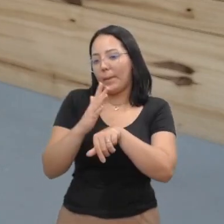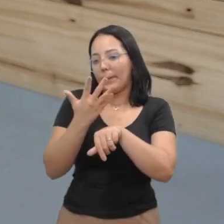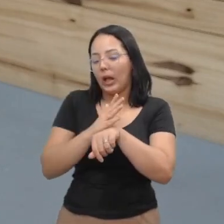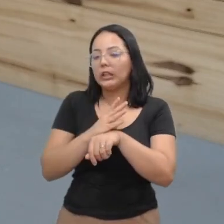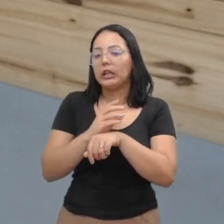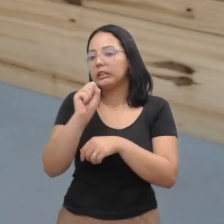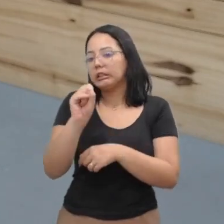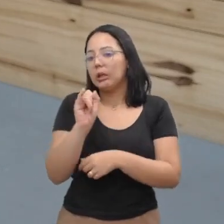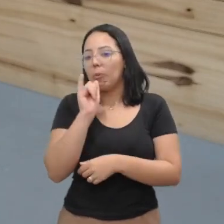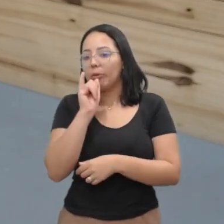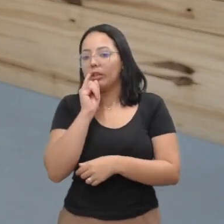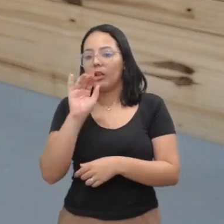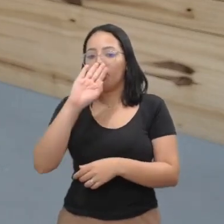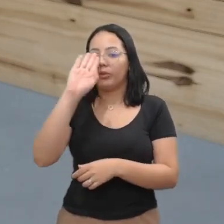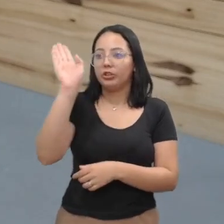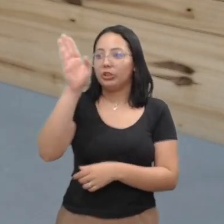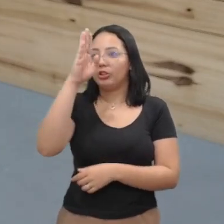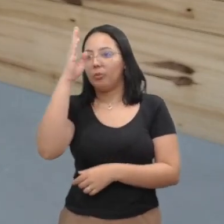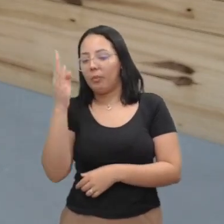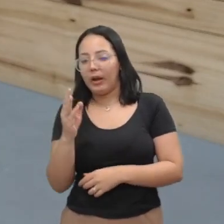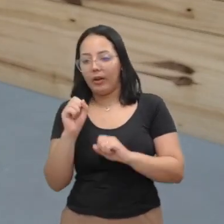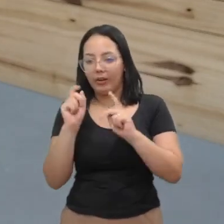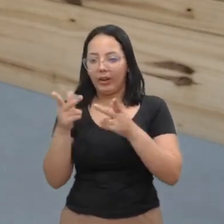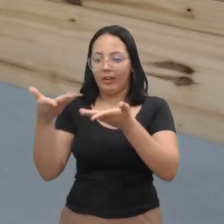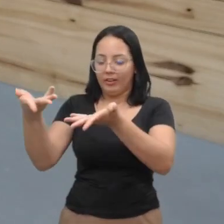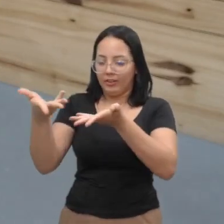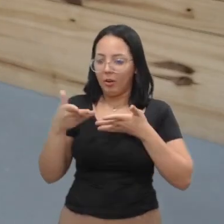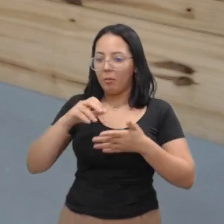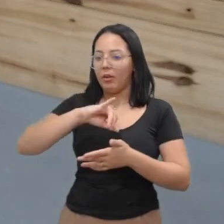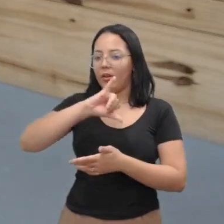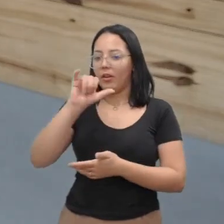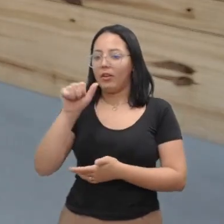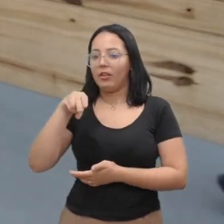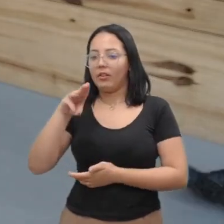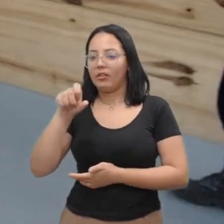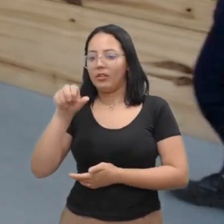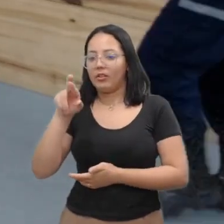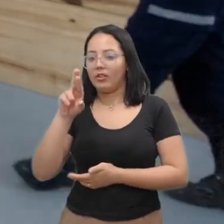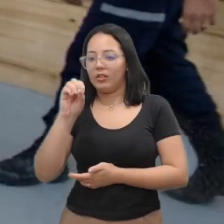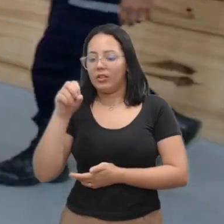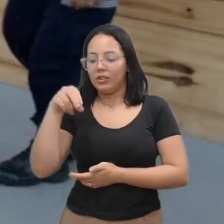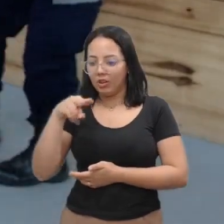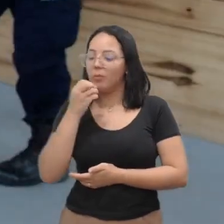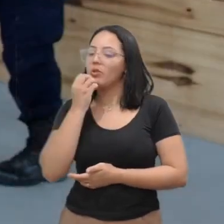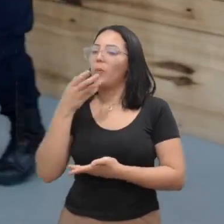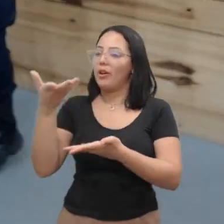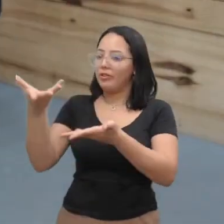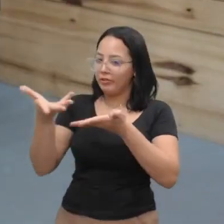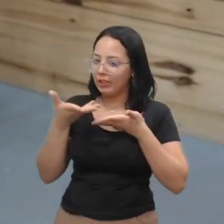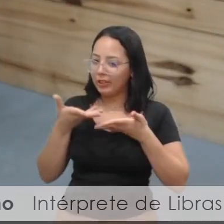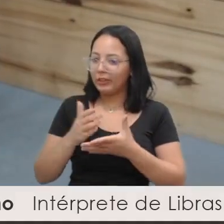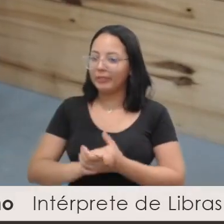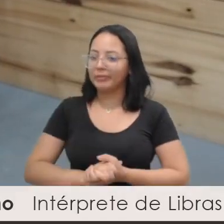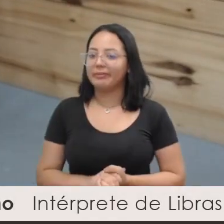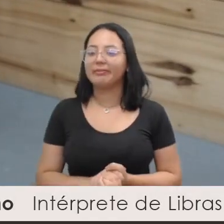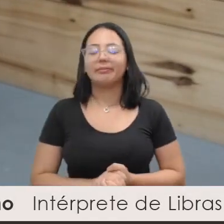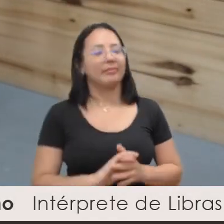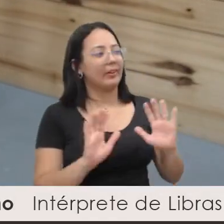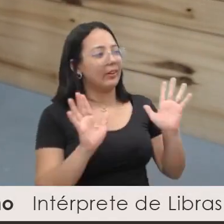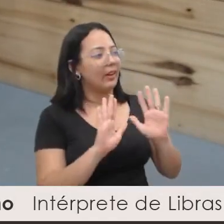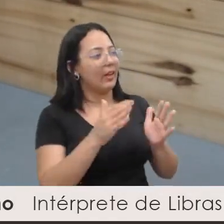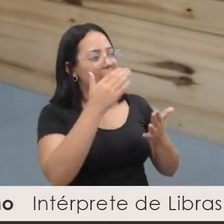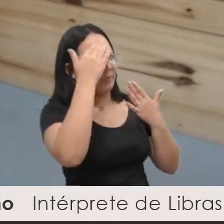em caso de desmaio. Venha, Jamerson, prazer tê-lo aqui, seja muito bem-vindo. Professora, muito obrigado, é um